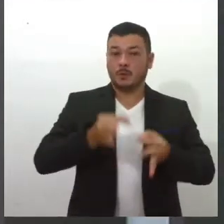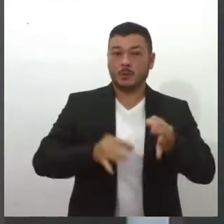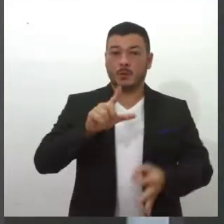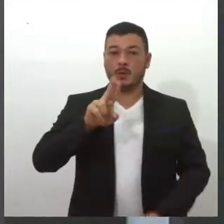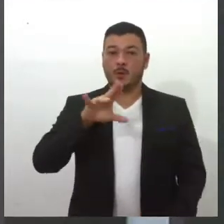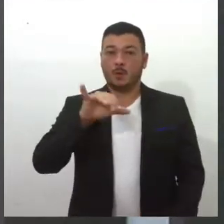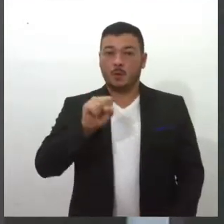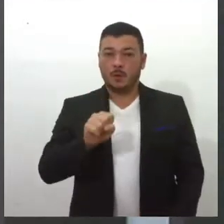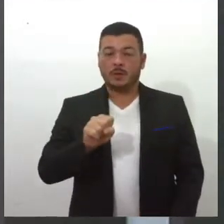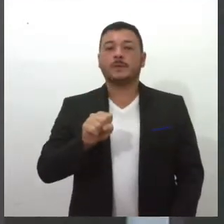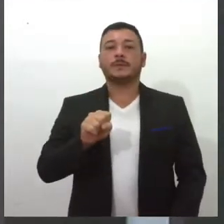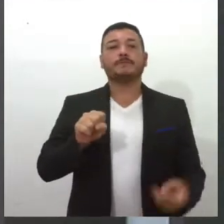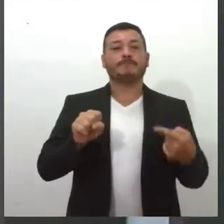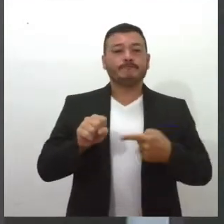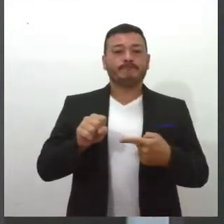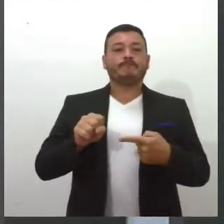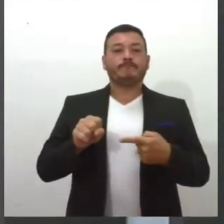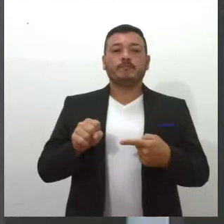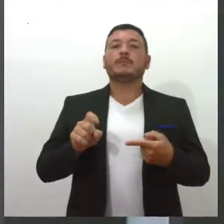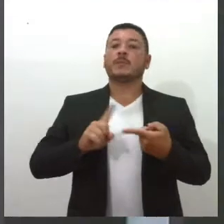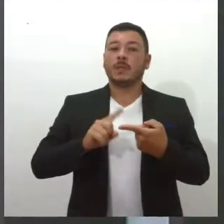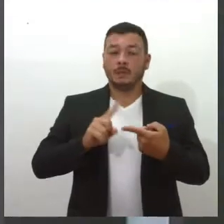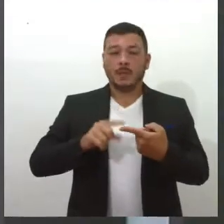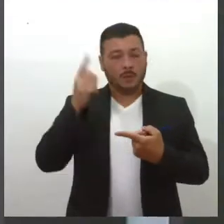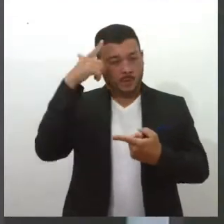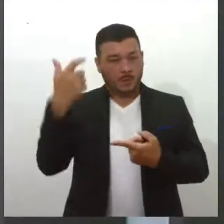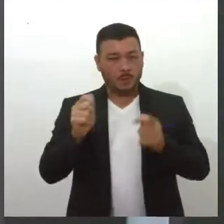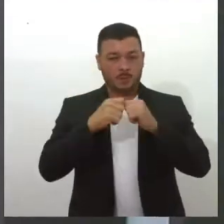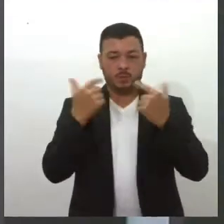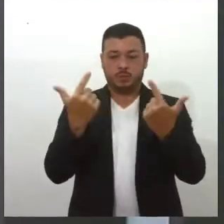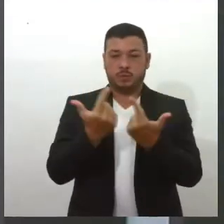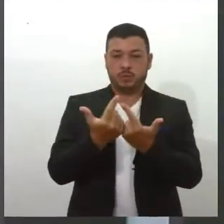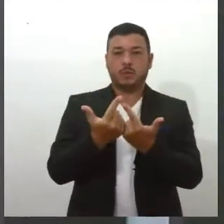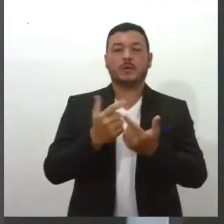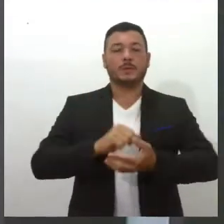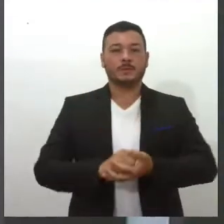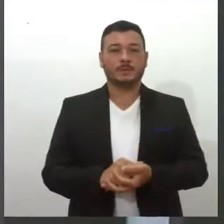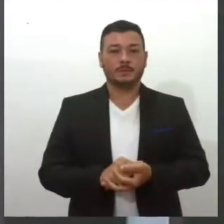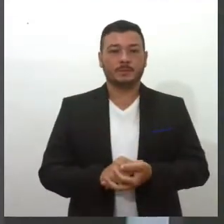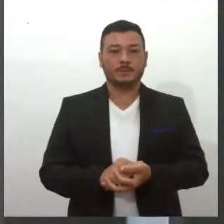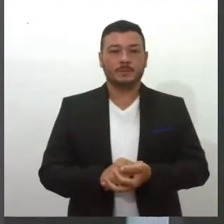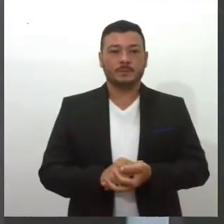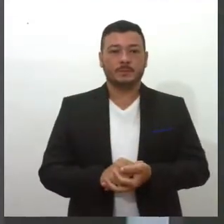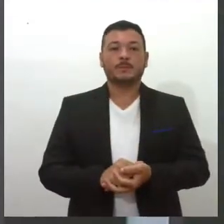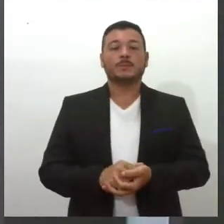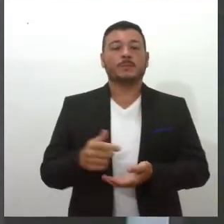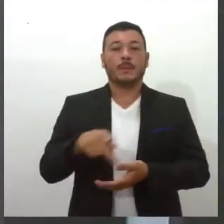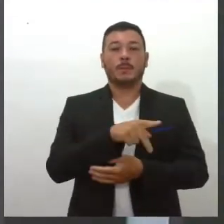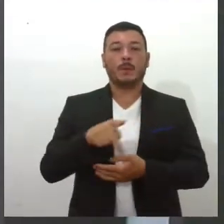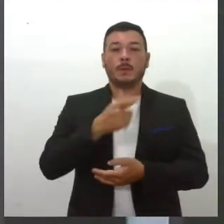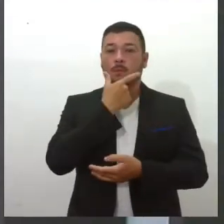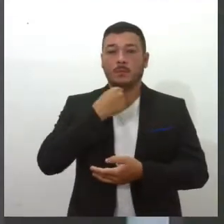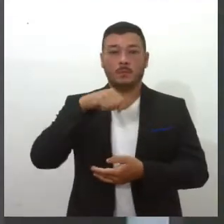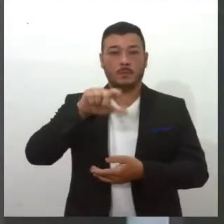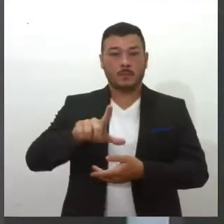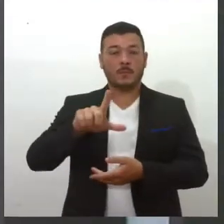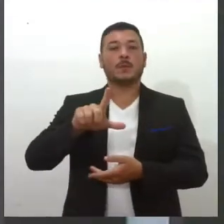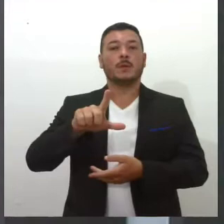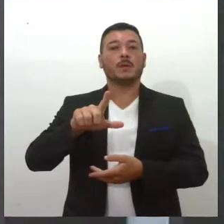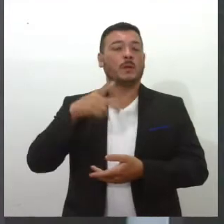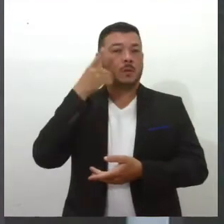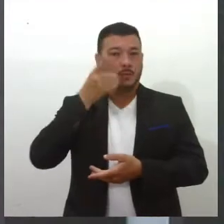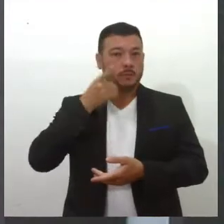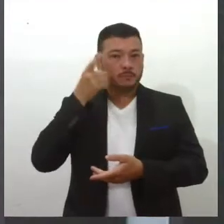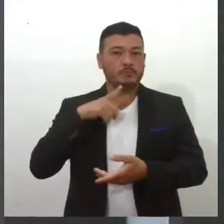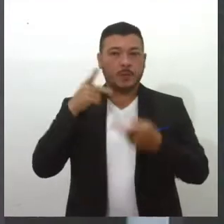Alberto Menezes será sabatinado na Assembleia Legislativa de Sergipe. Presidente da Lese, deputado Luciano Bispo, recebe